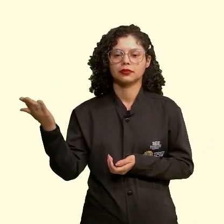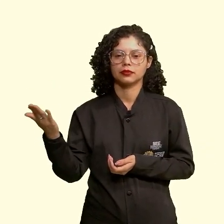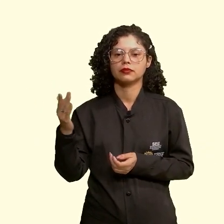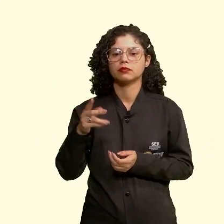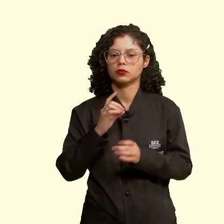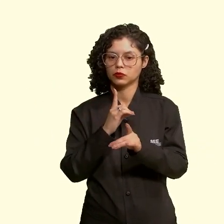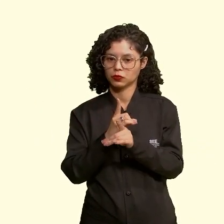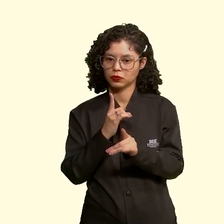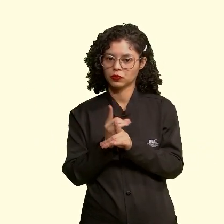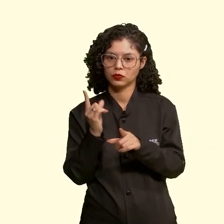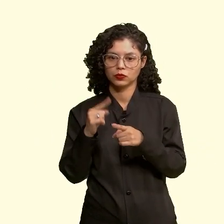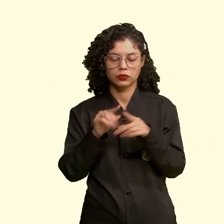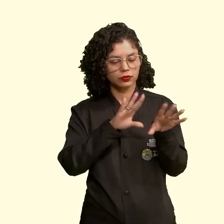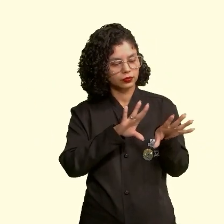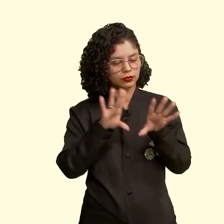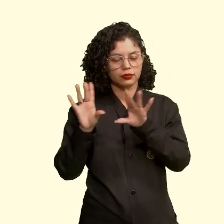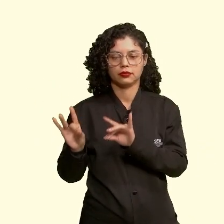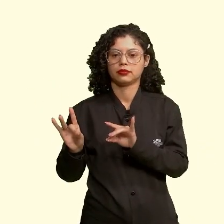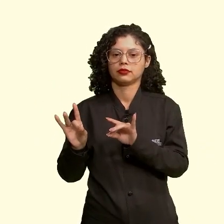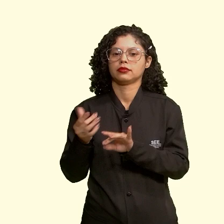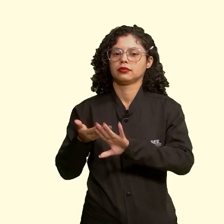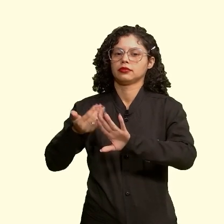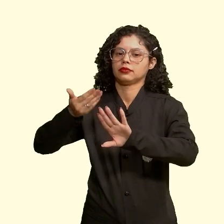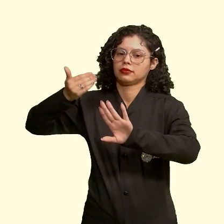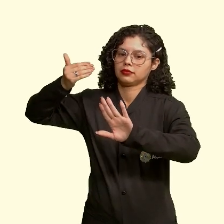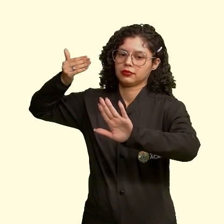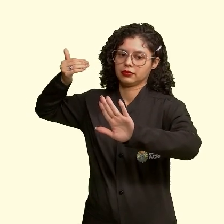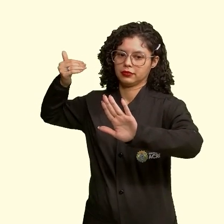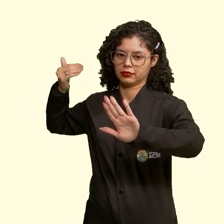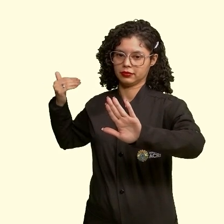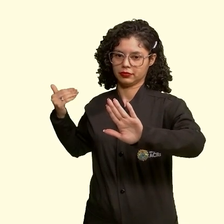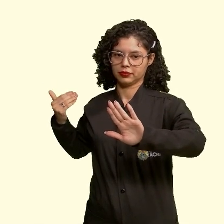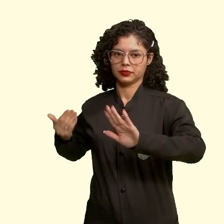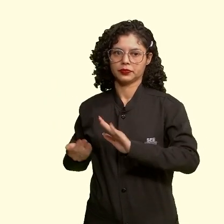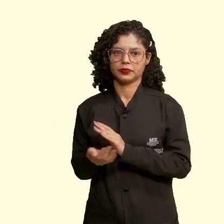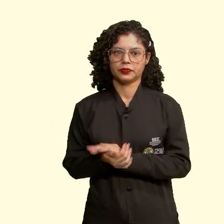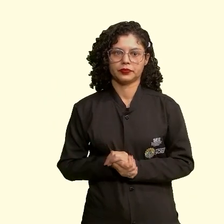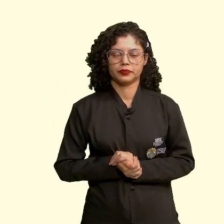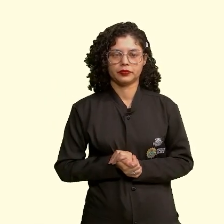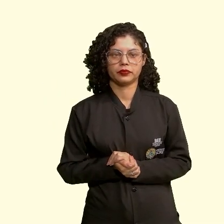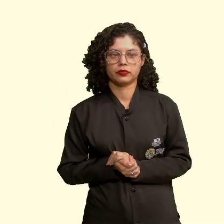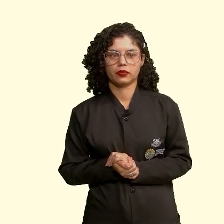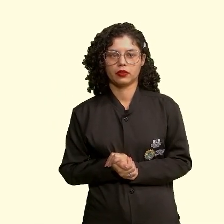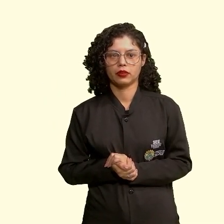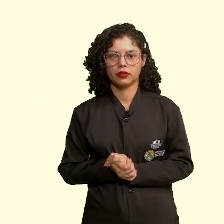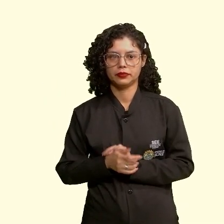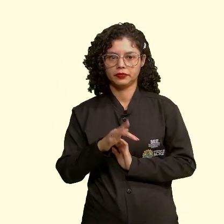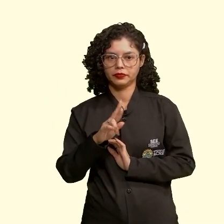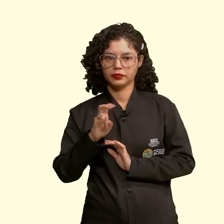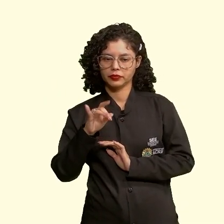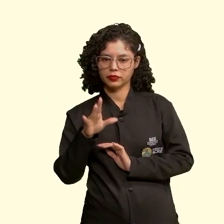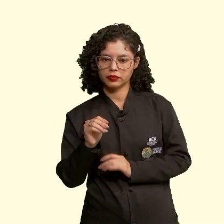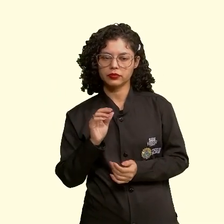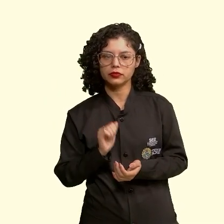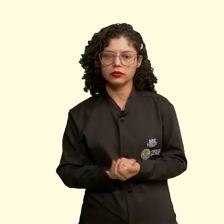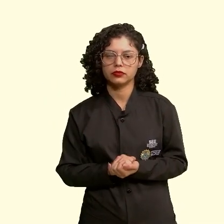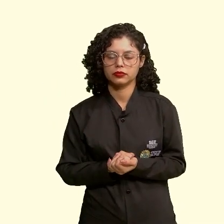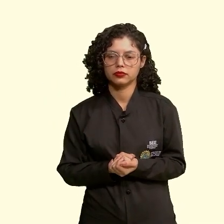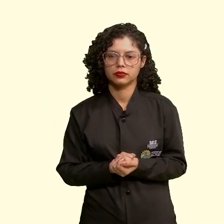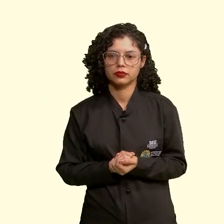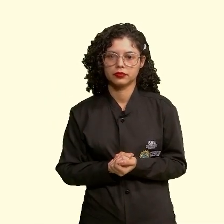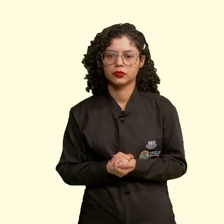ele traz aí uma história desde o tempo primitivo. Então é a flauta, nossa